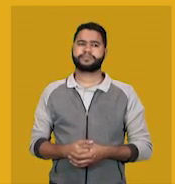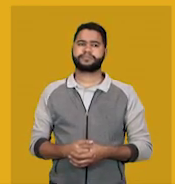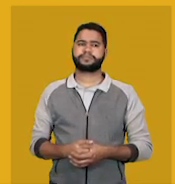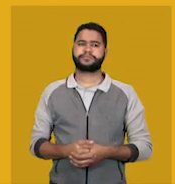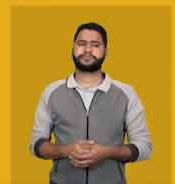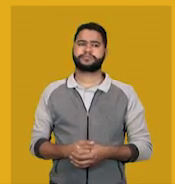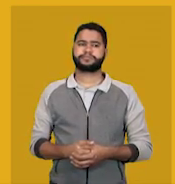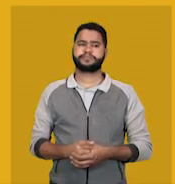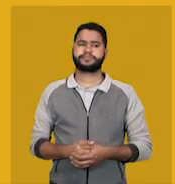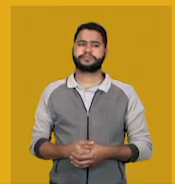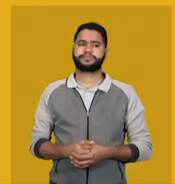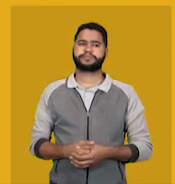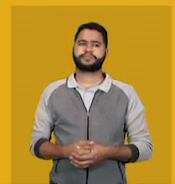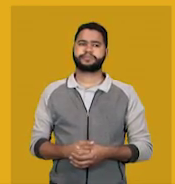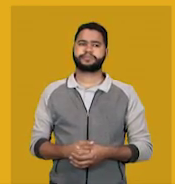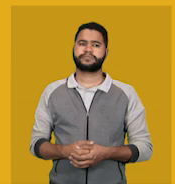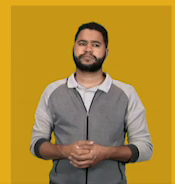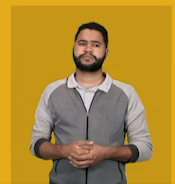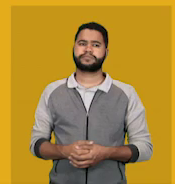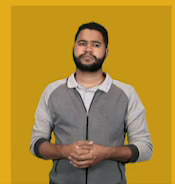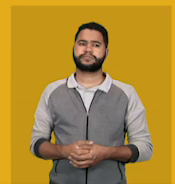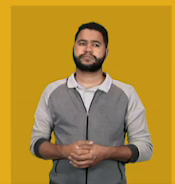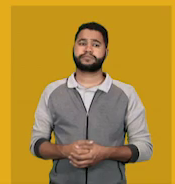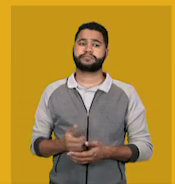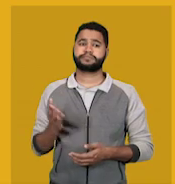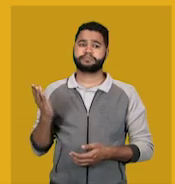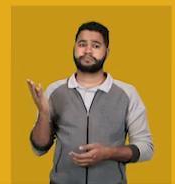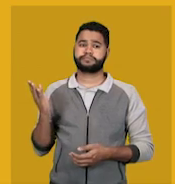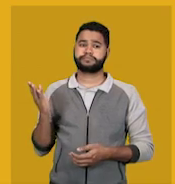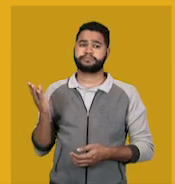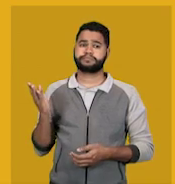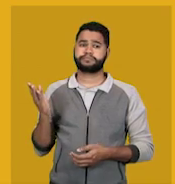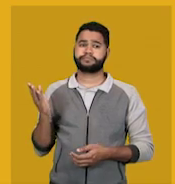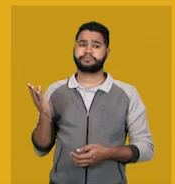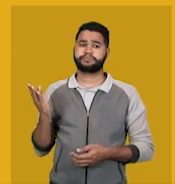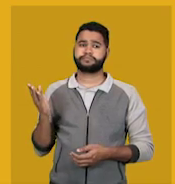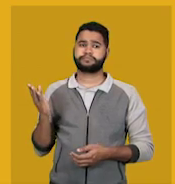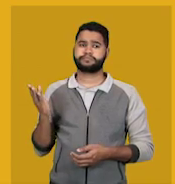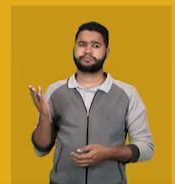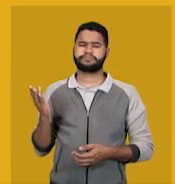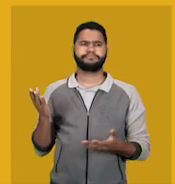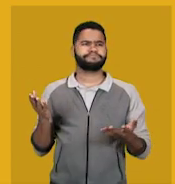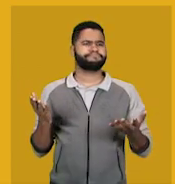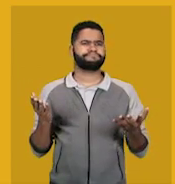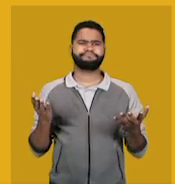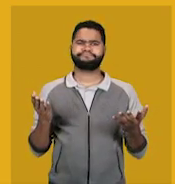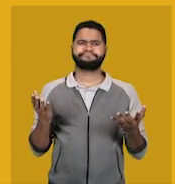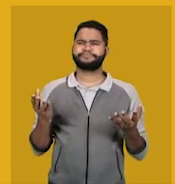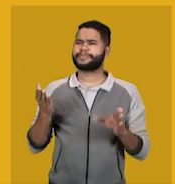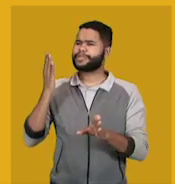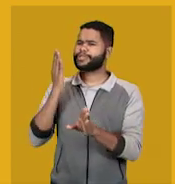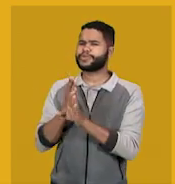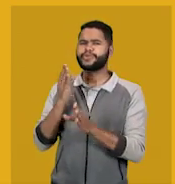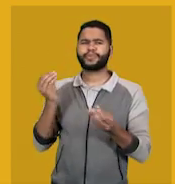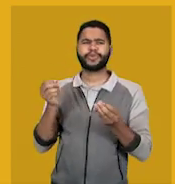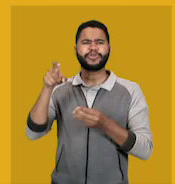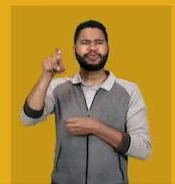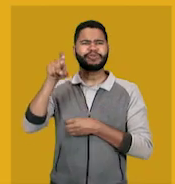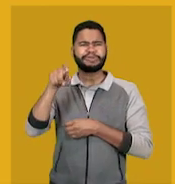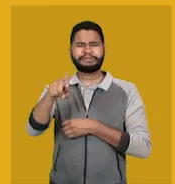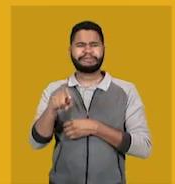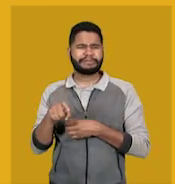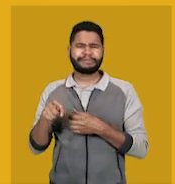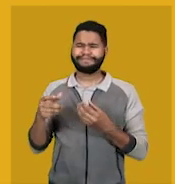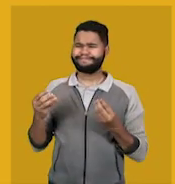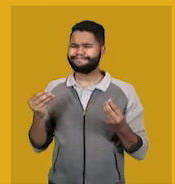C vai ser igual a x, não tem valor, né? Sobre x. Não, professor, não tem como descobrir isso aqui não, ficou tudo x, só tem